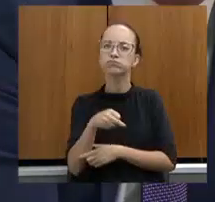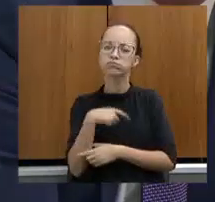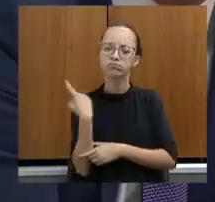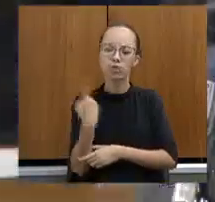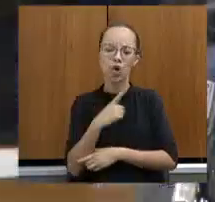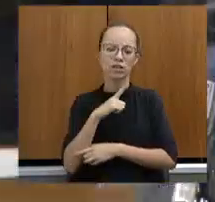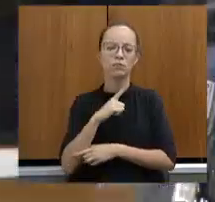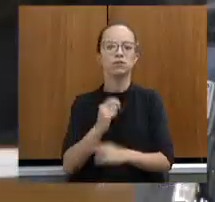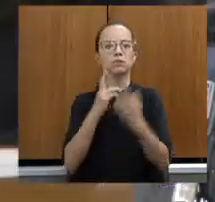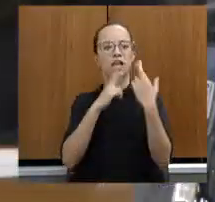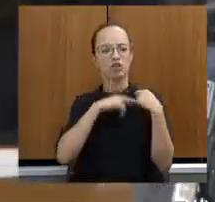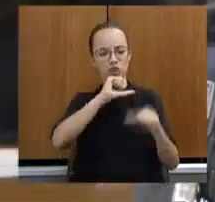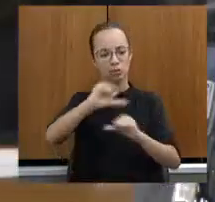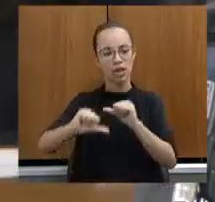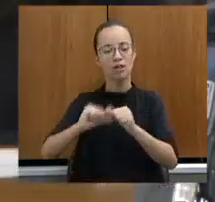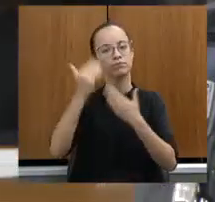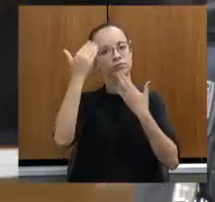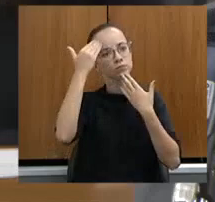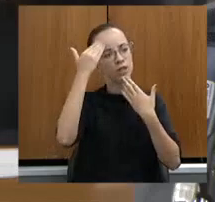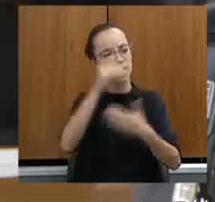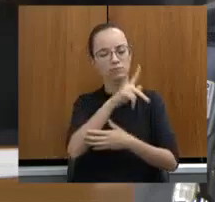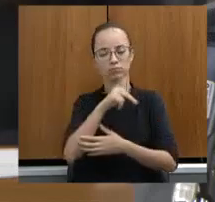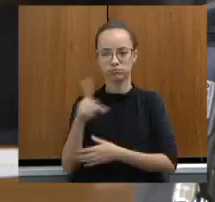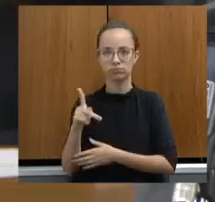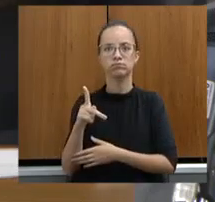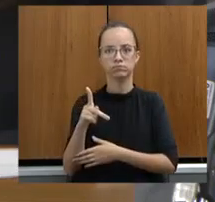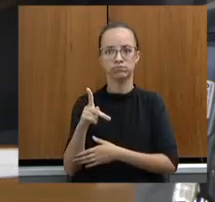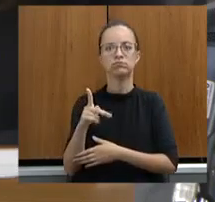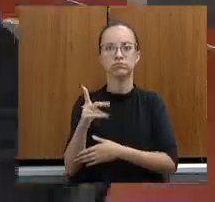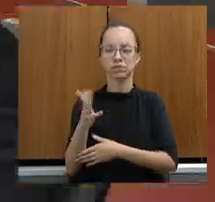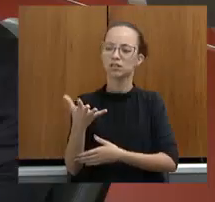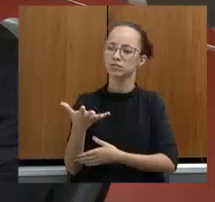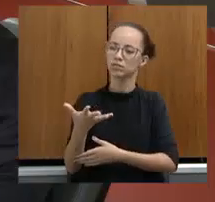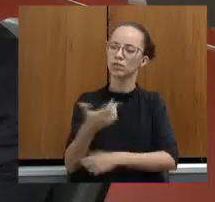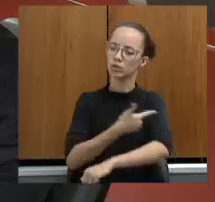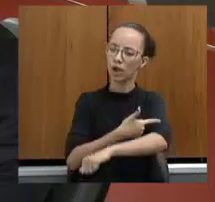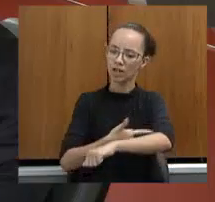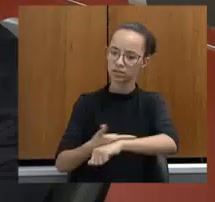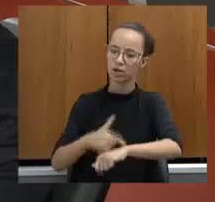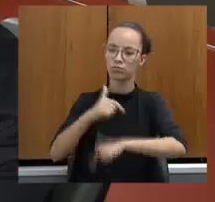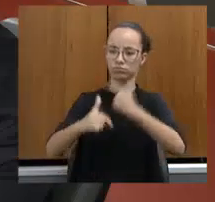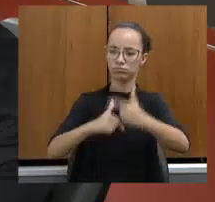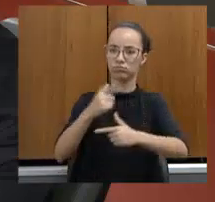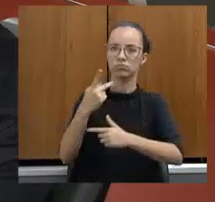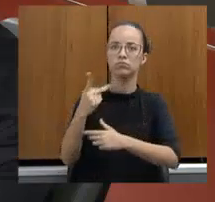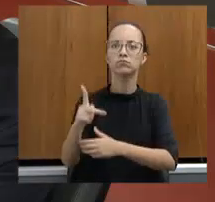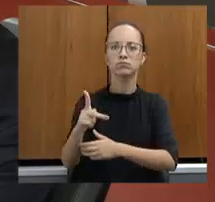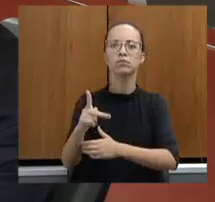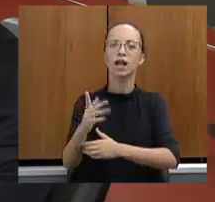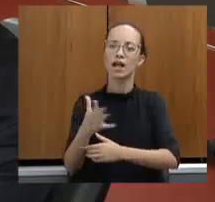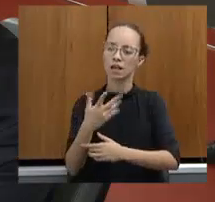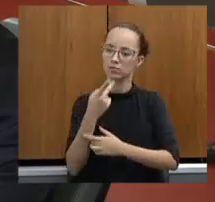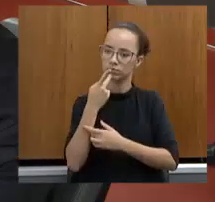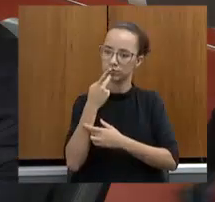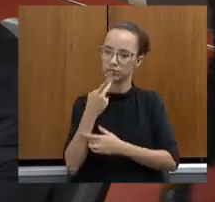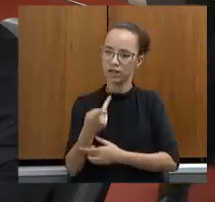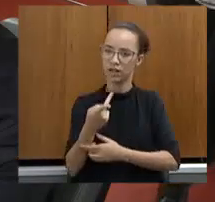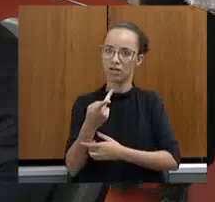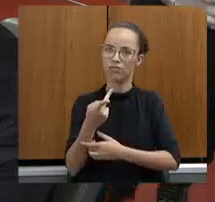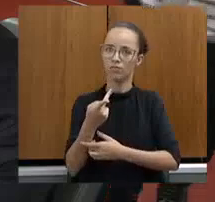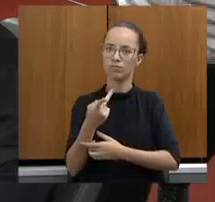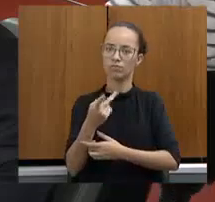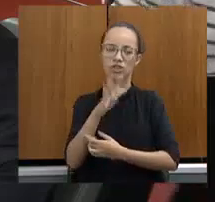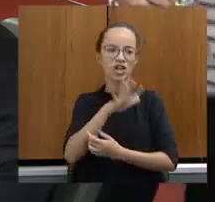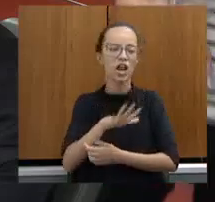tem o dever de alterá-la Agradeço o presidente a sua gentileza na condição dos trabalhos as minhas falas em geral são